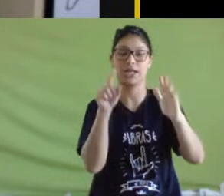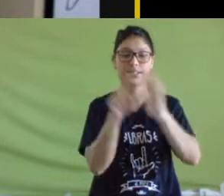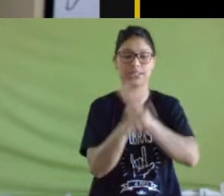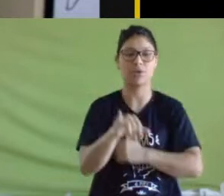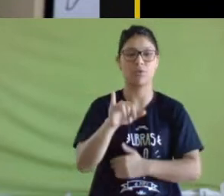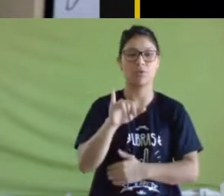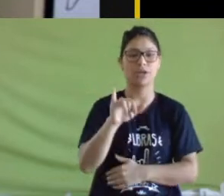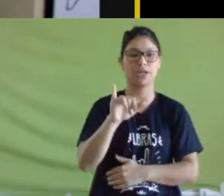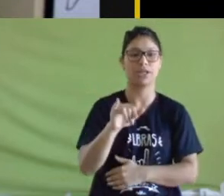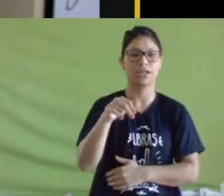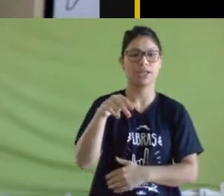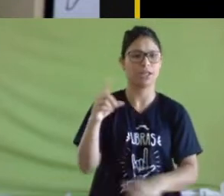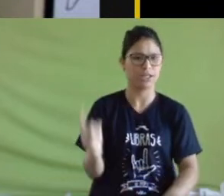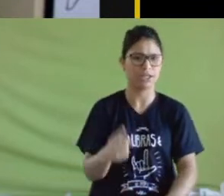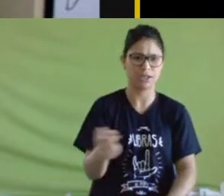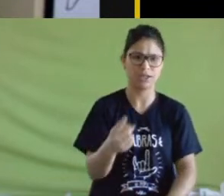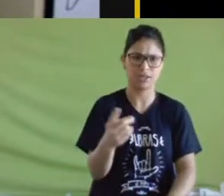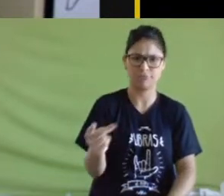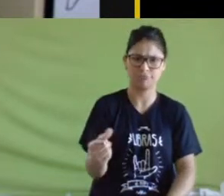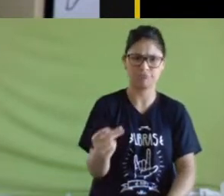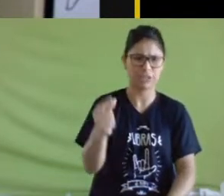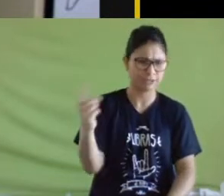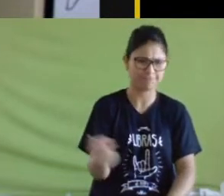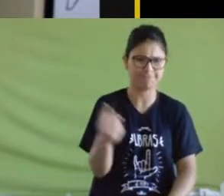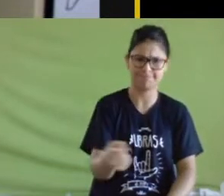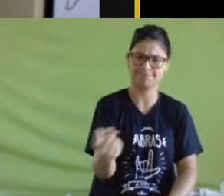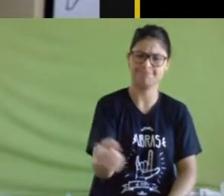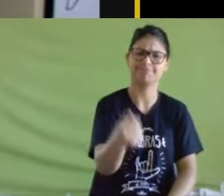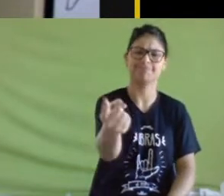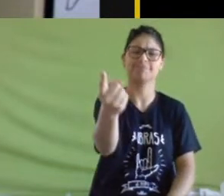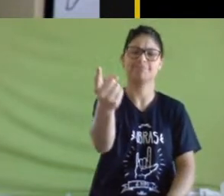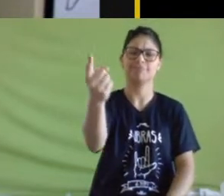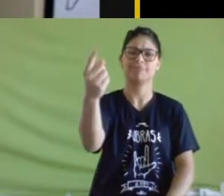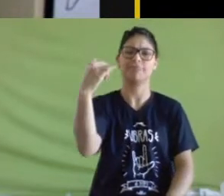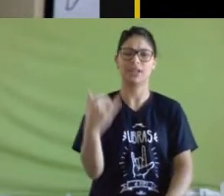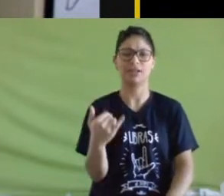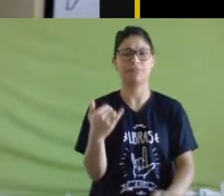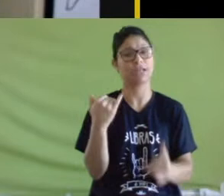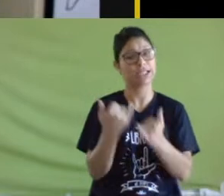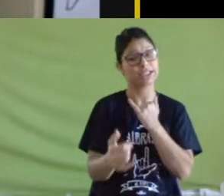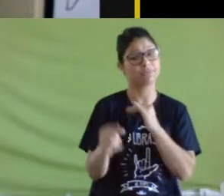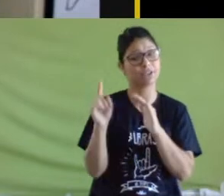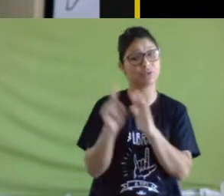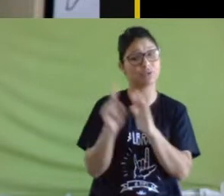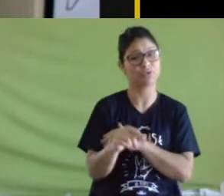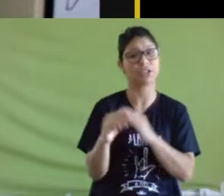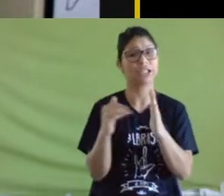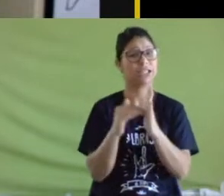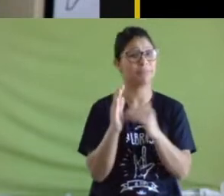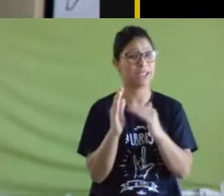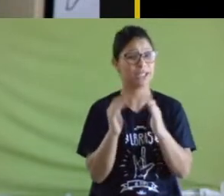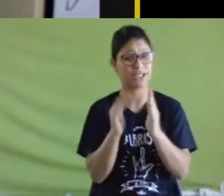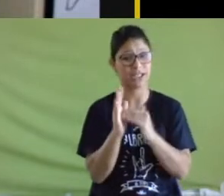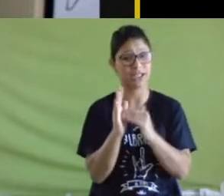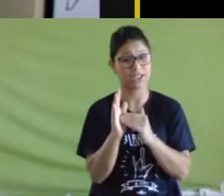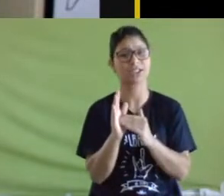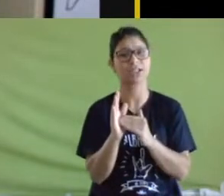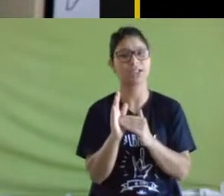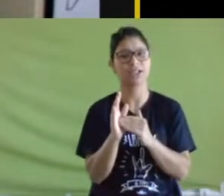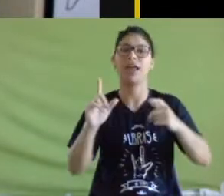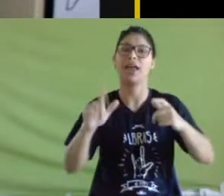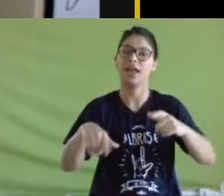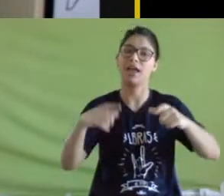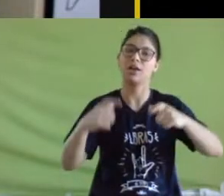ao mesmo tempo, a gente faz com ela uma questão finita, uma questão limitada, que é, de novo, um